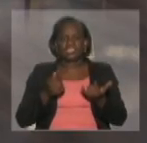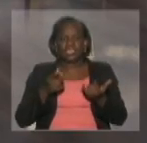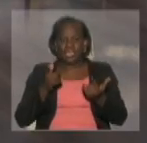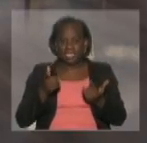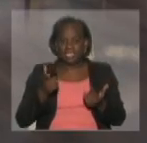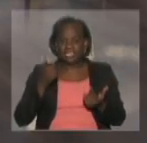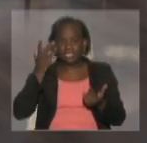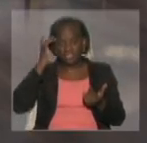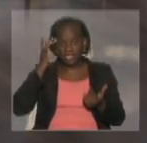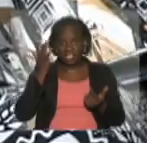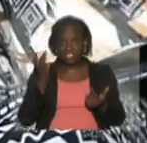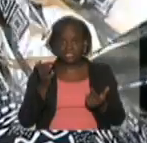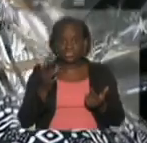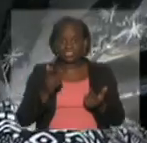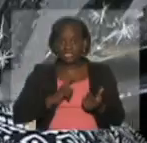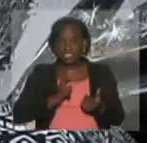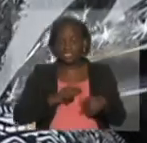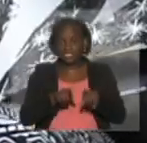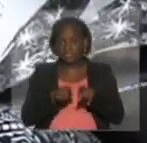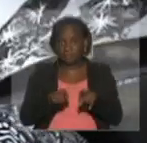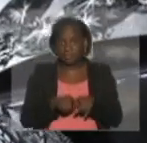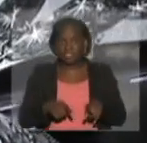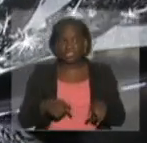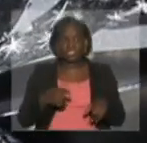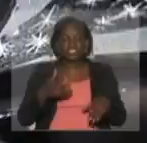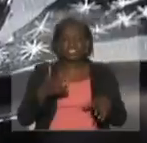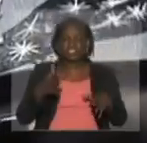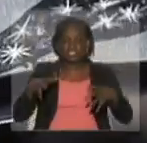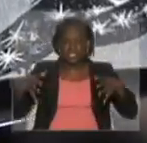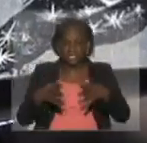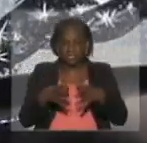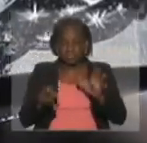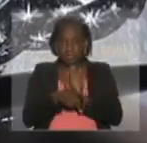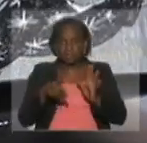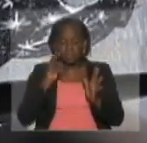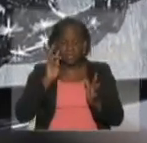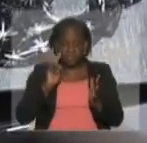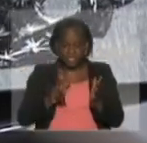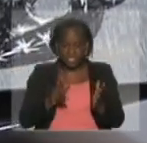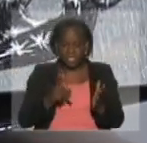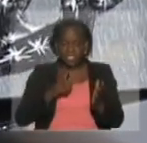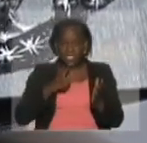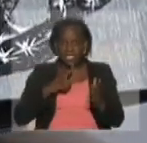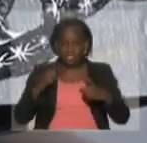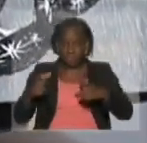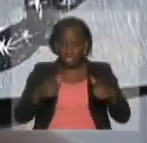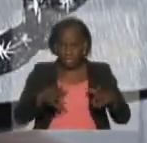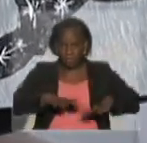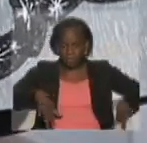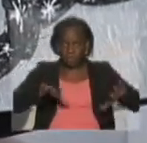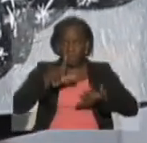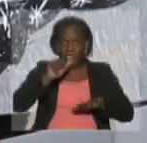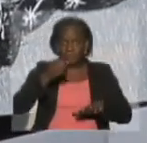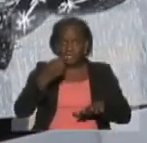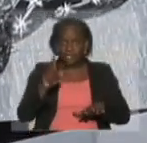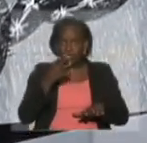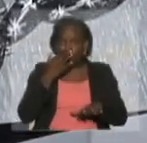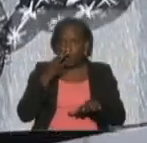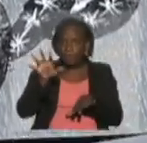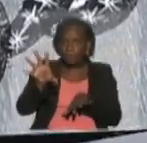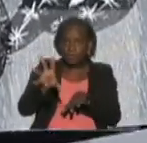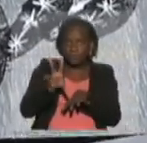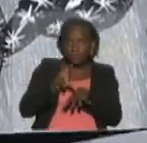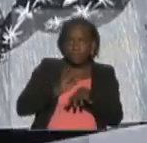acho que as armas ainda estão na história, mas aí já entra no espaço. Aqui você vê que o território de Lampião já toma as